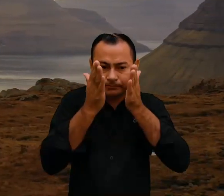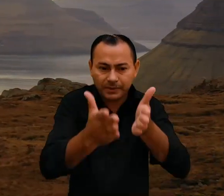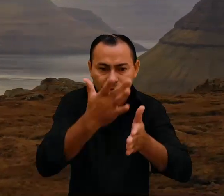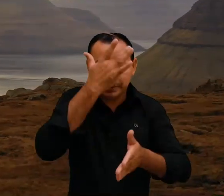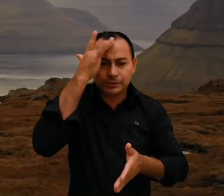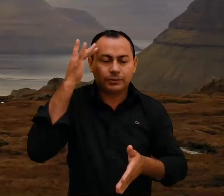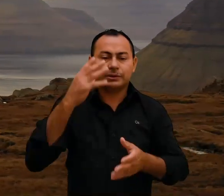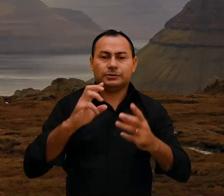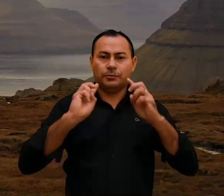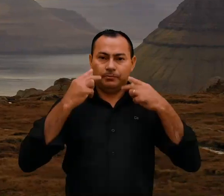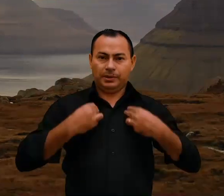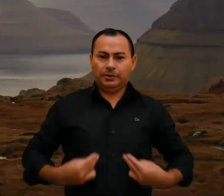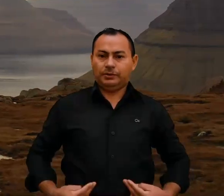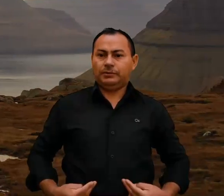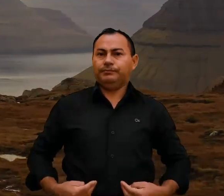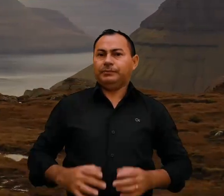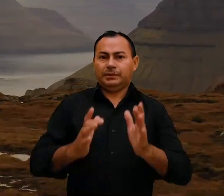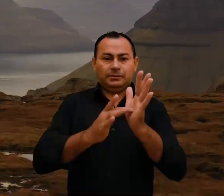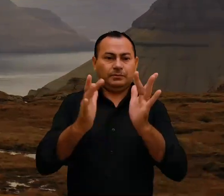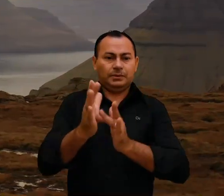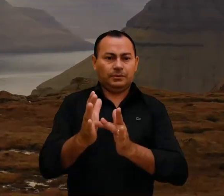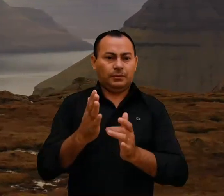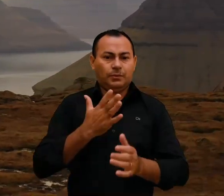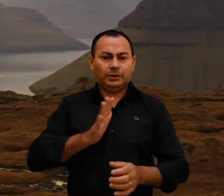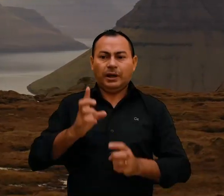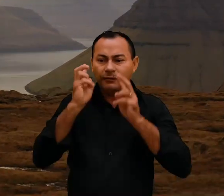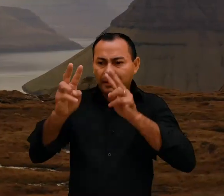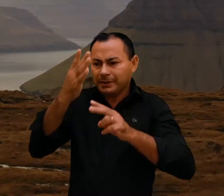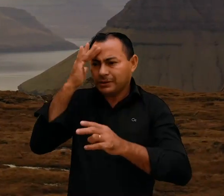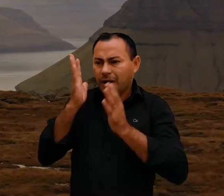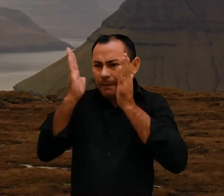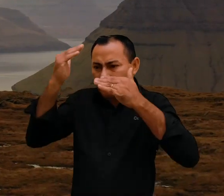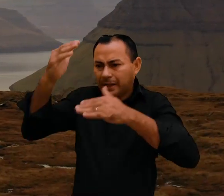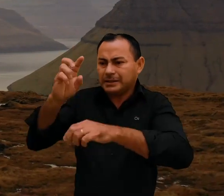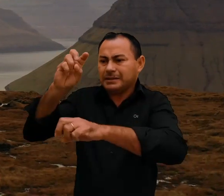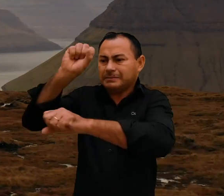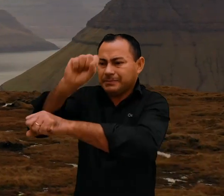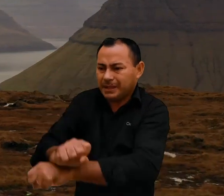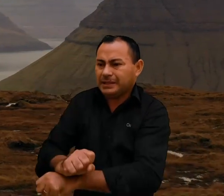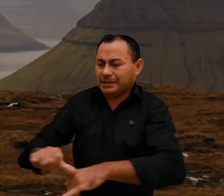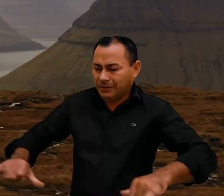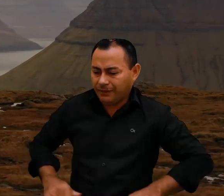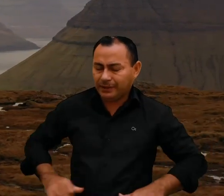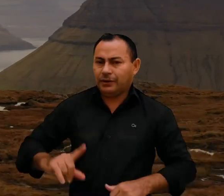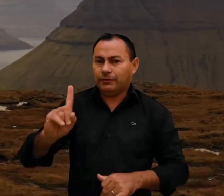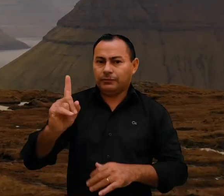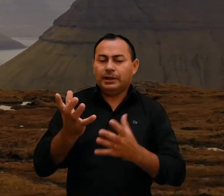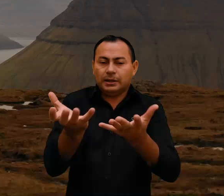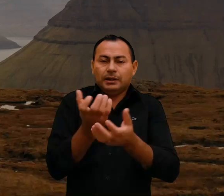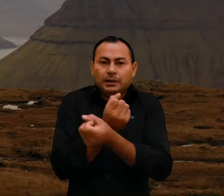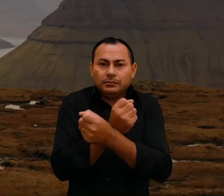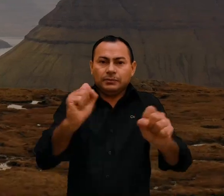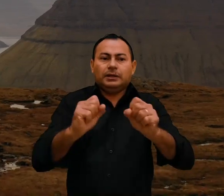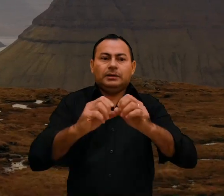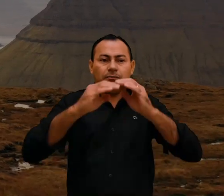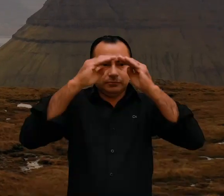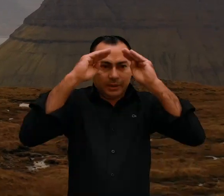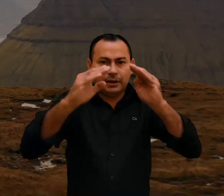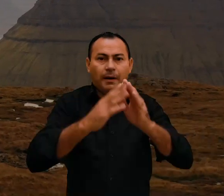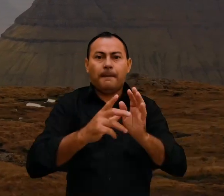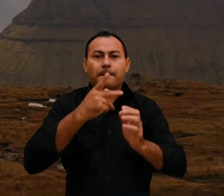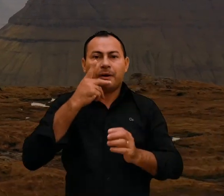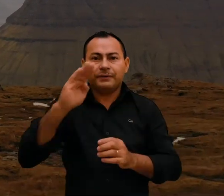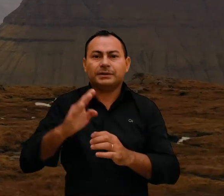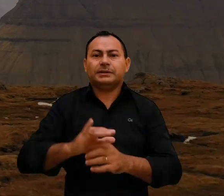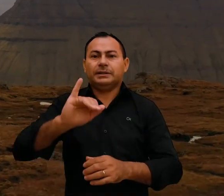dirigido aos cativos Jesus não gostava de ver pessoas que ativas para eles as ele as queria libertar e cumprir A